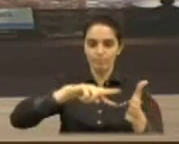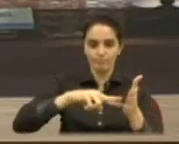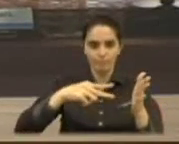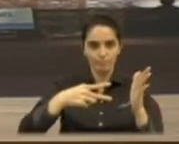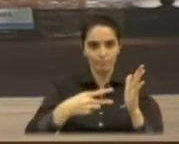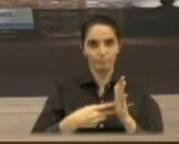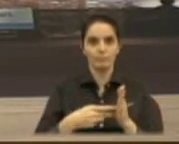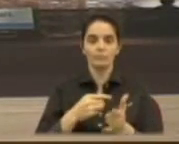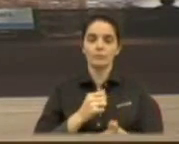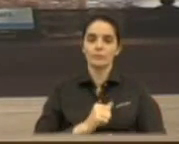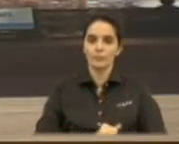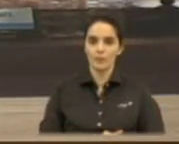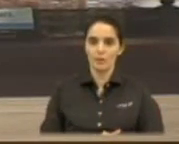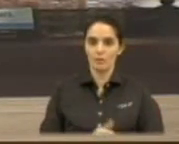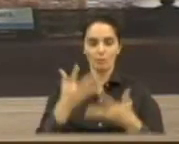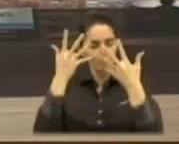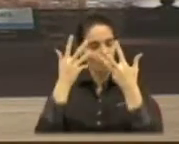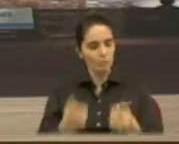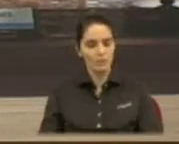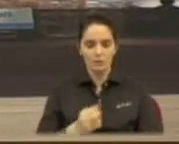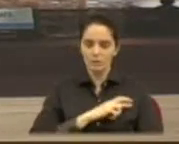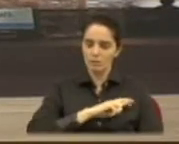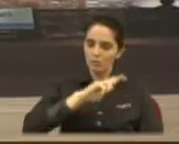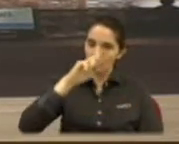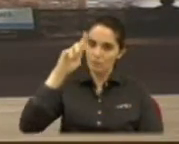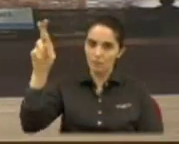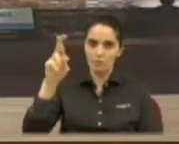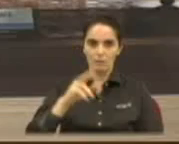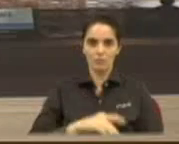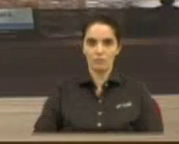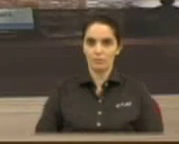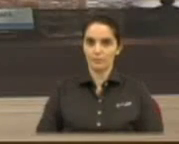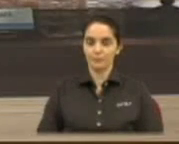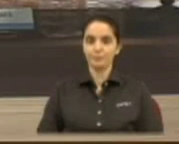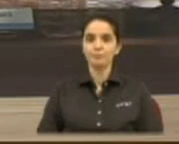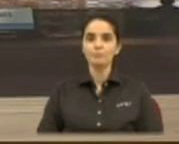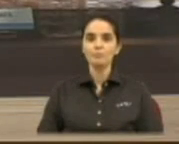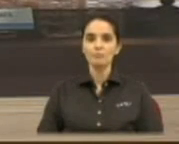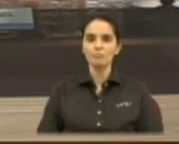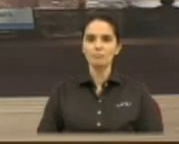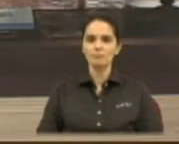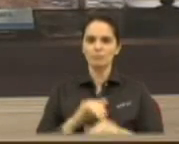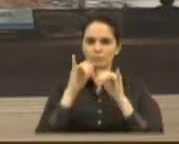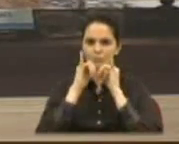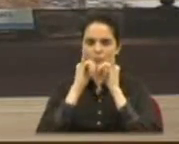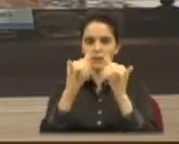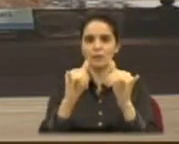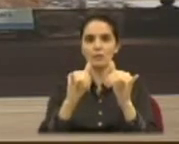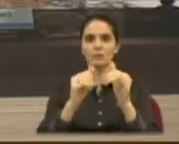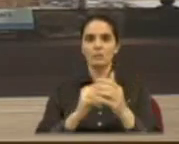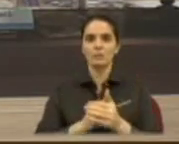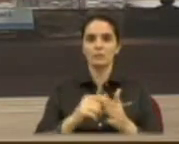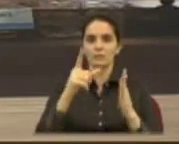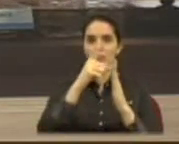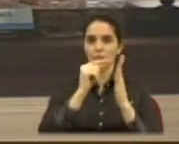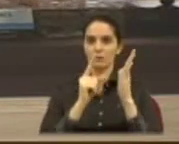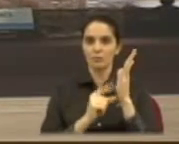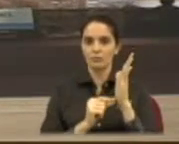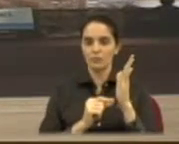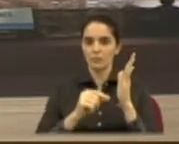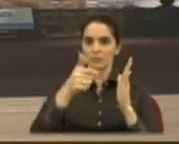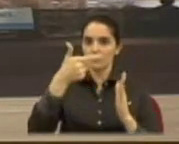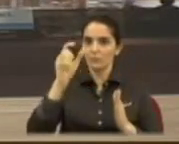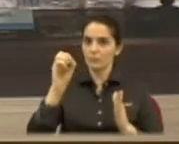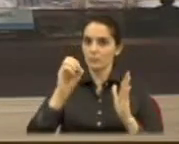demonstrando com isso sua intolerância religiosa, considerando que tais declarações se enquadram no artigo 20 da